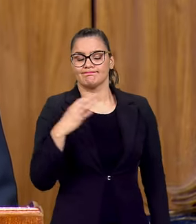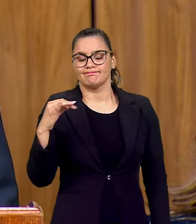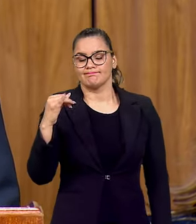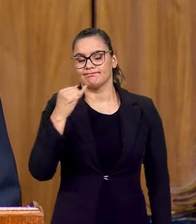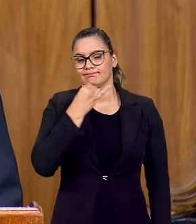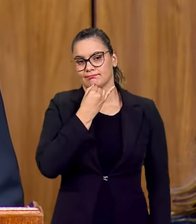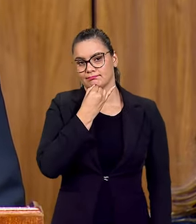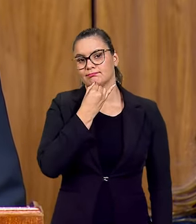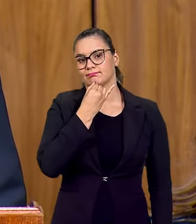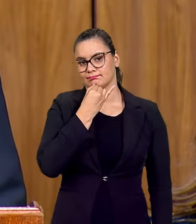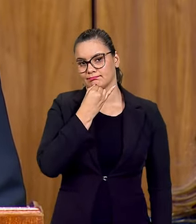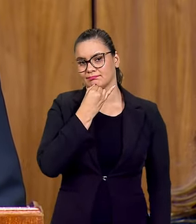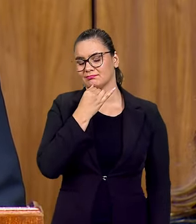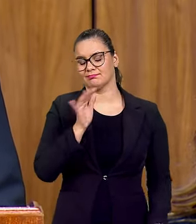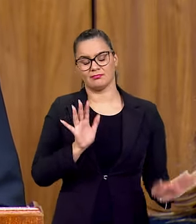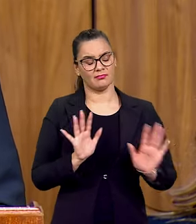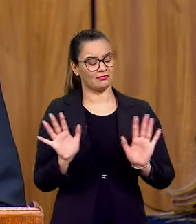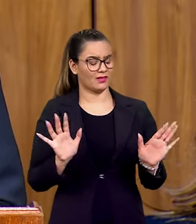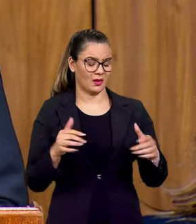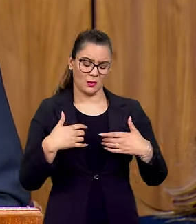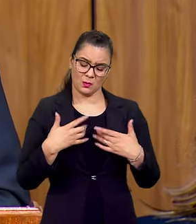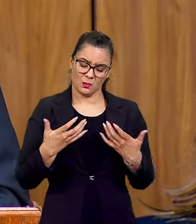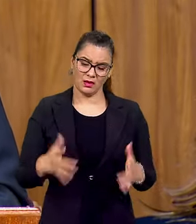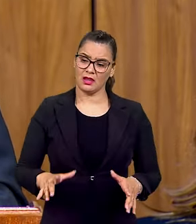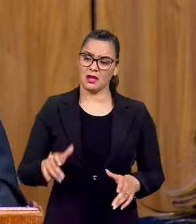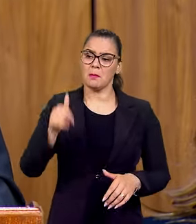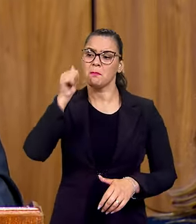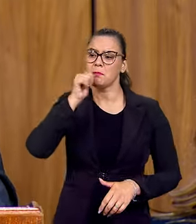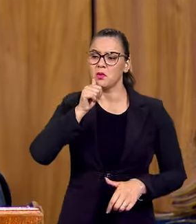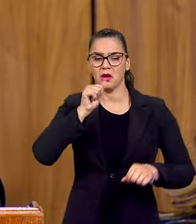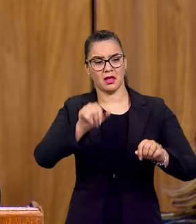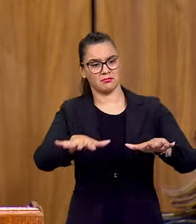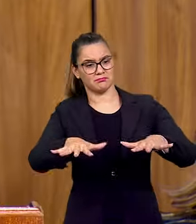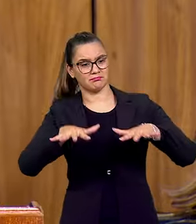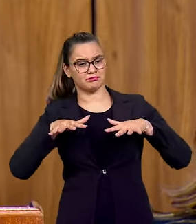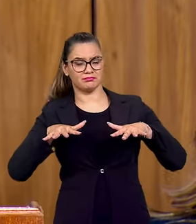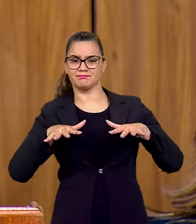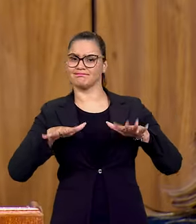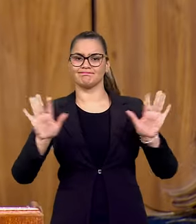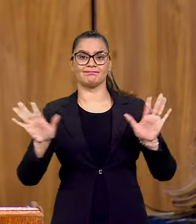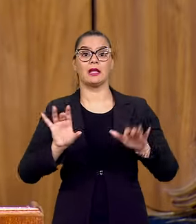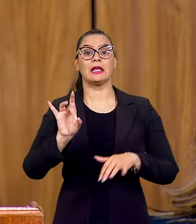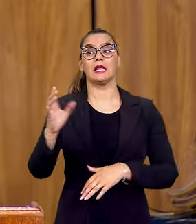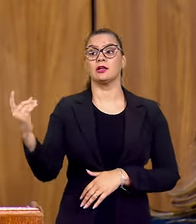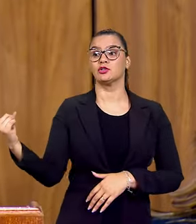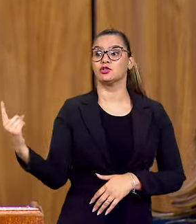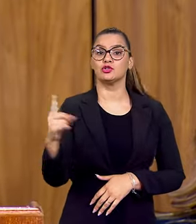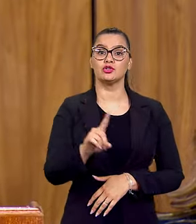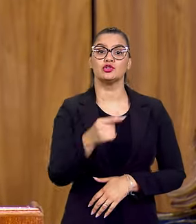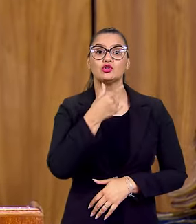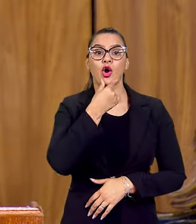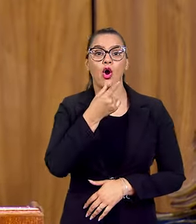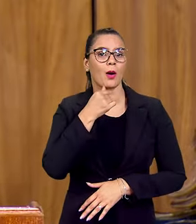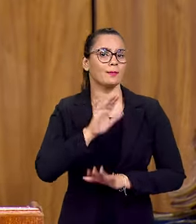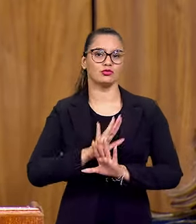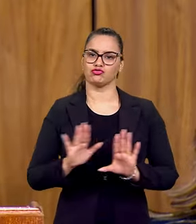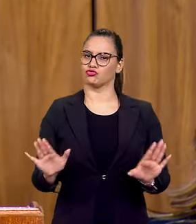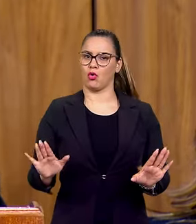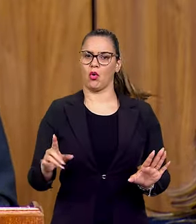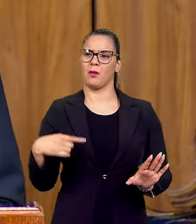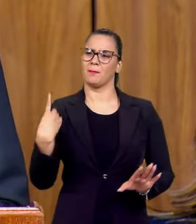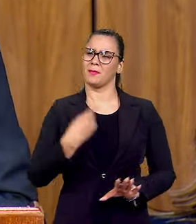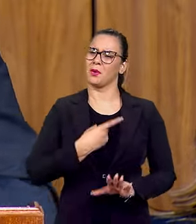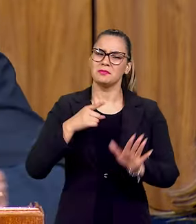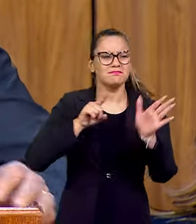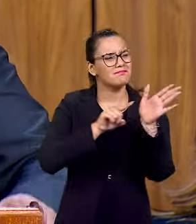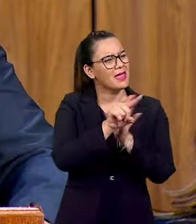com tristeza. Eu até nem gostaria que tivesse mulher aqui, que tivesse só homem, para a